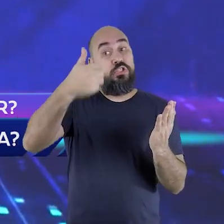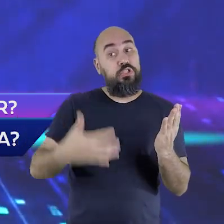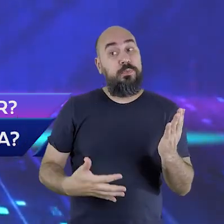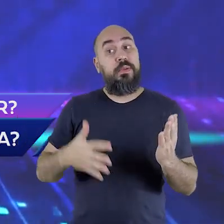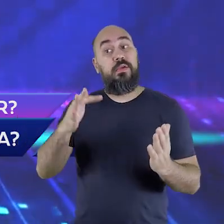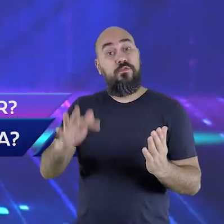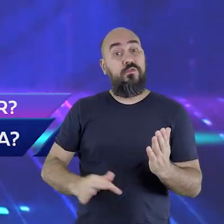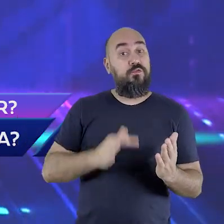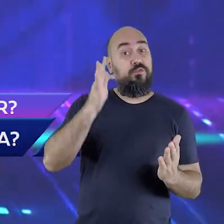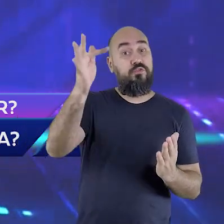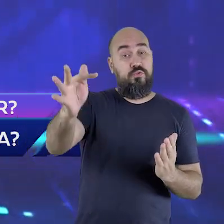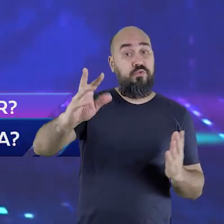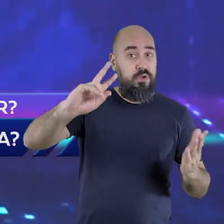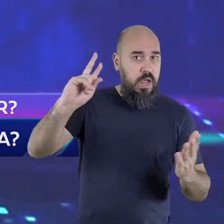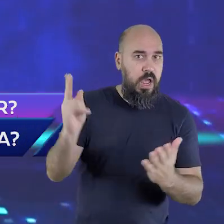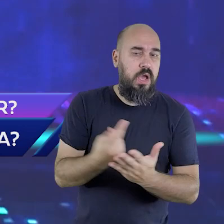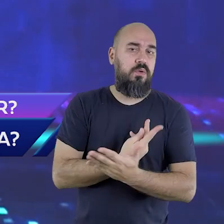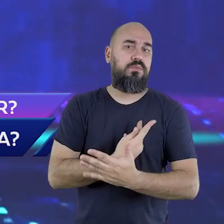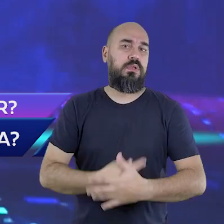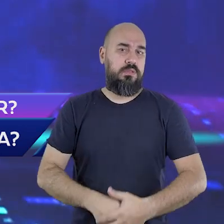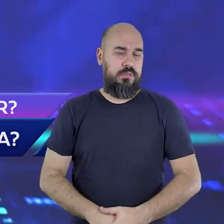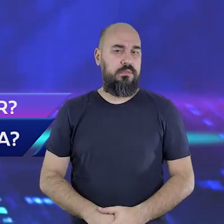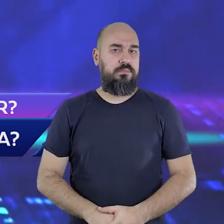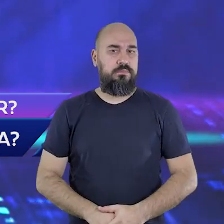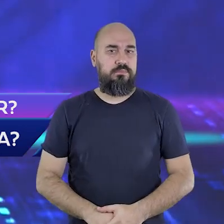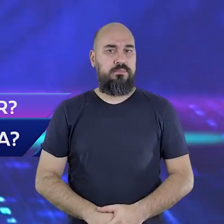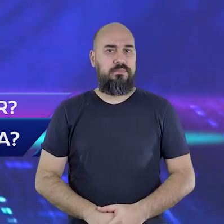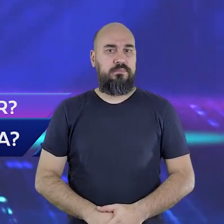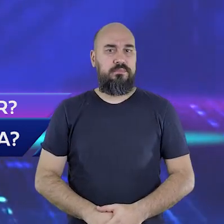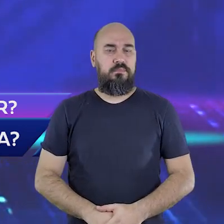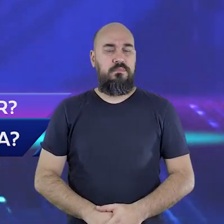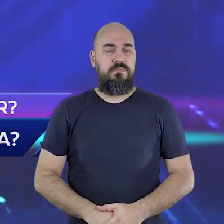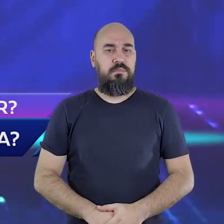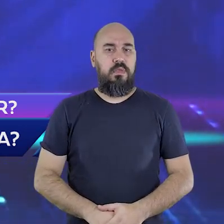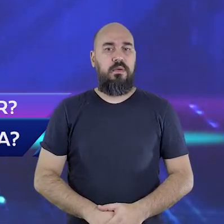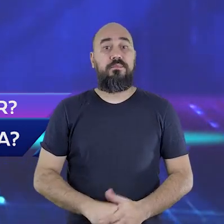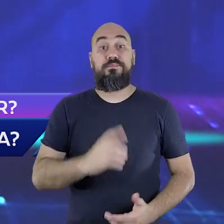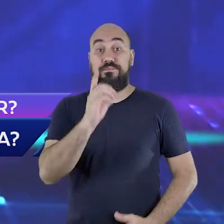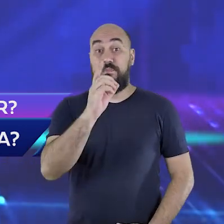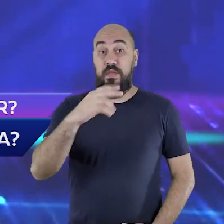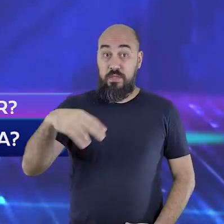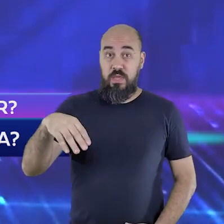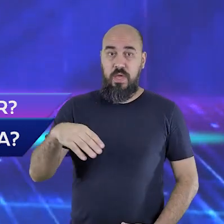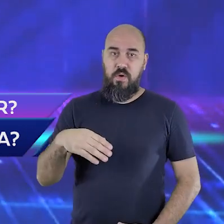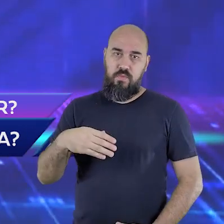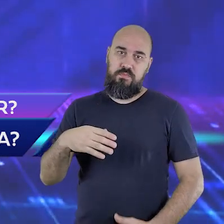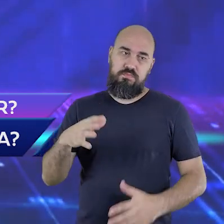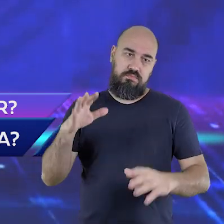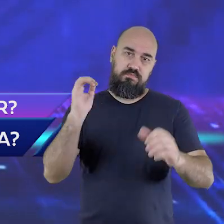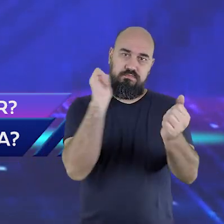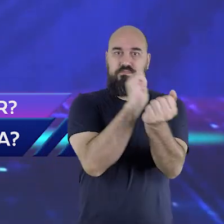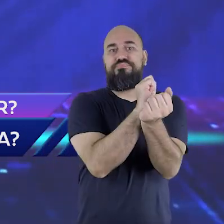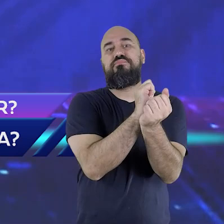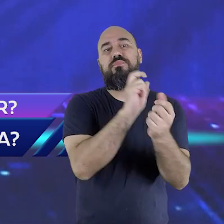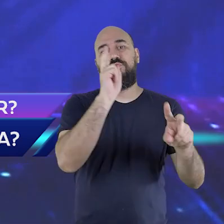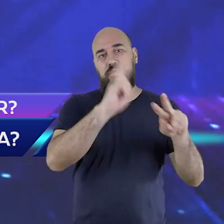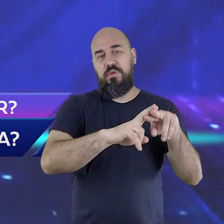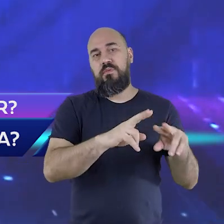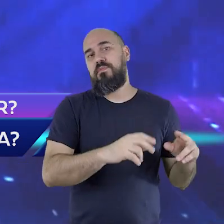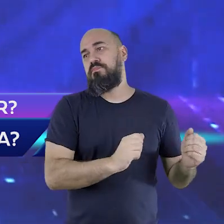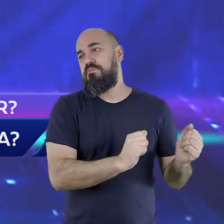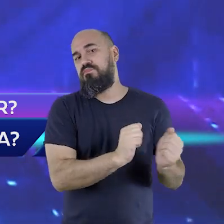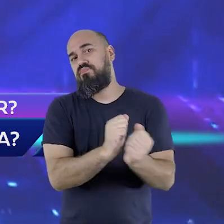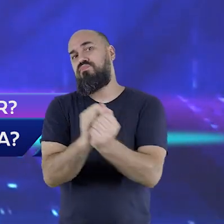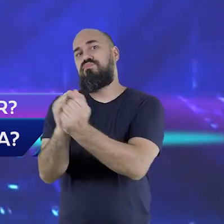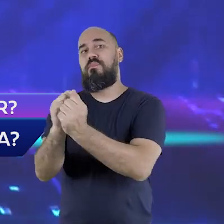o quadro de tudo aquilo que está por vir. Quando Daniel esteve na Babilônia, ele